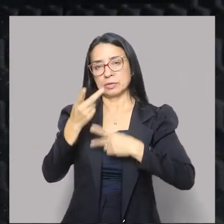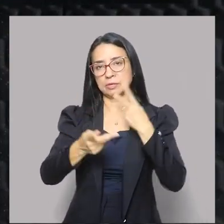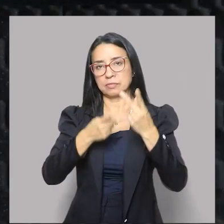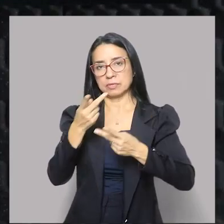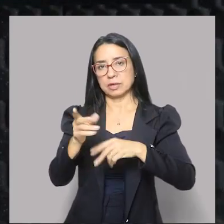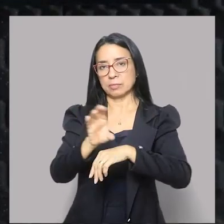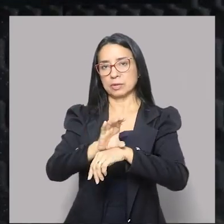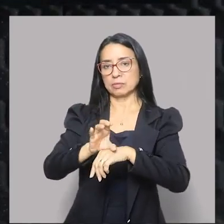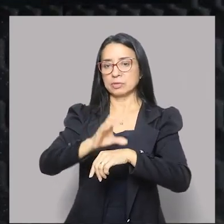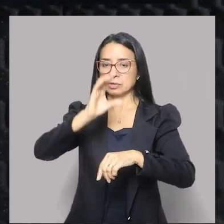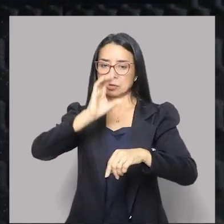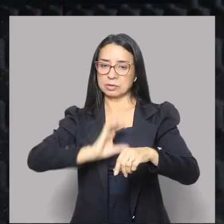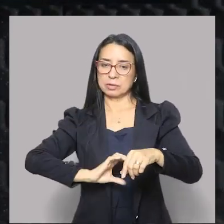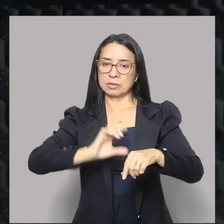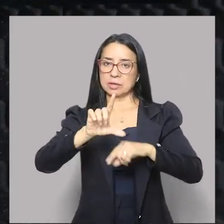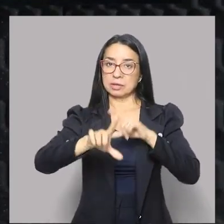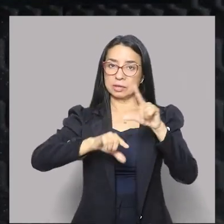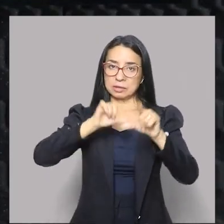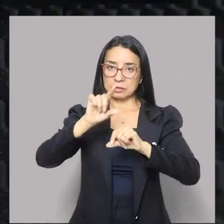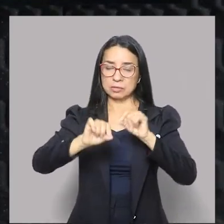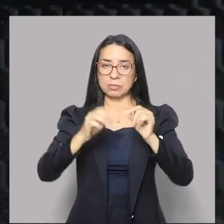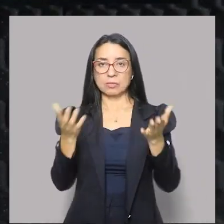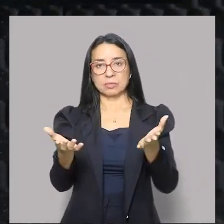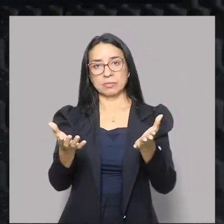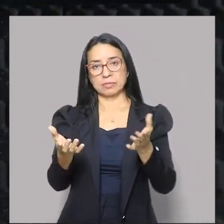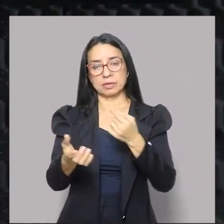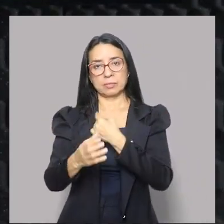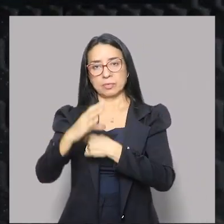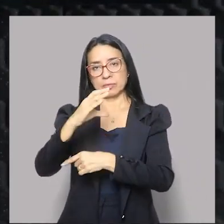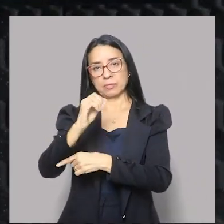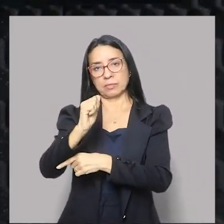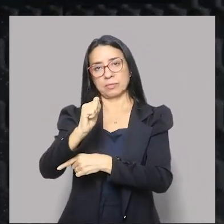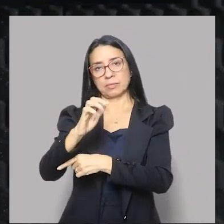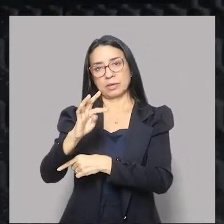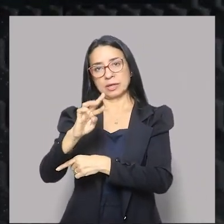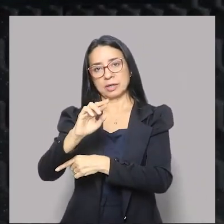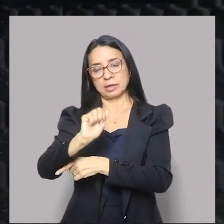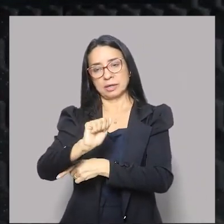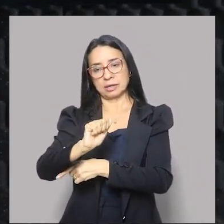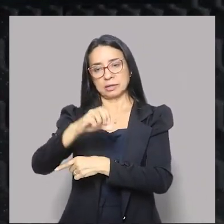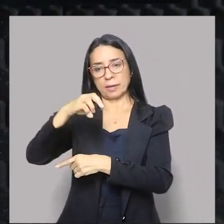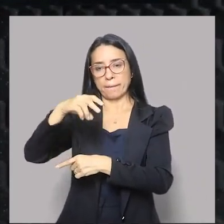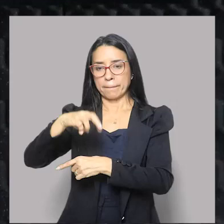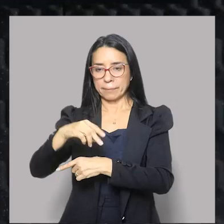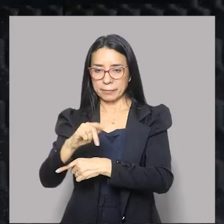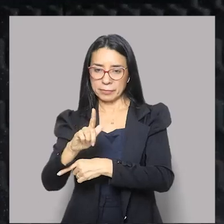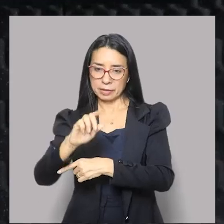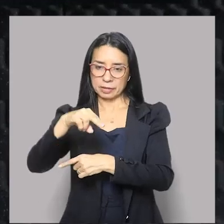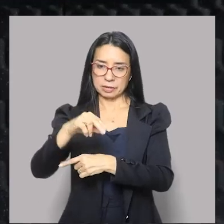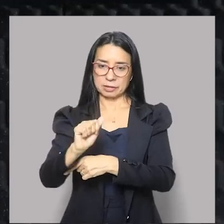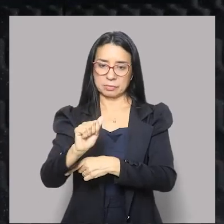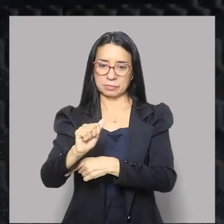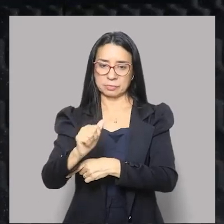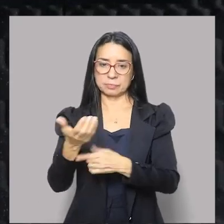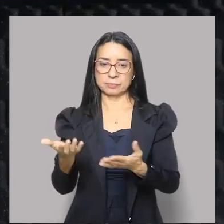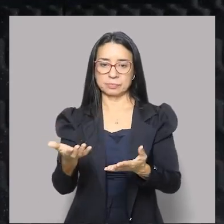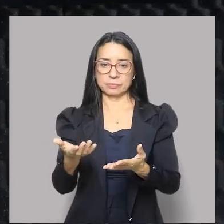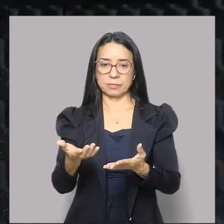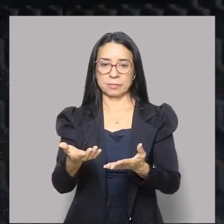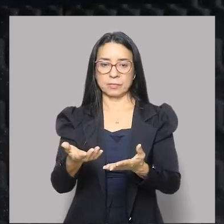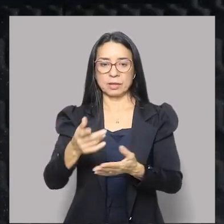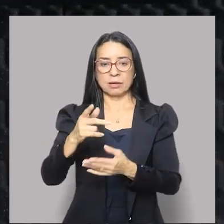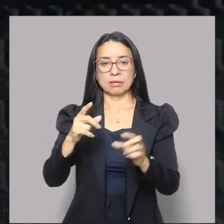Constituição Cidadã, mas eu opto por falar por Carta Magna. Olha essa palavra preconizado. Então aqui eu já estou dizendo